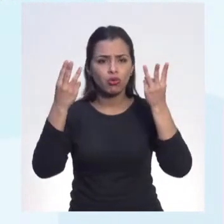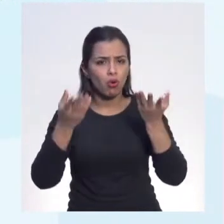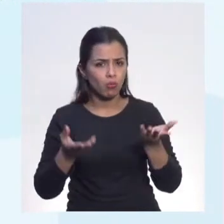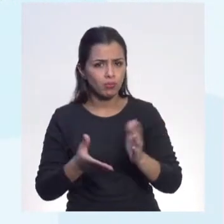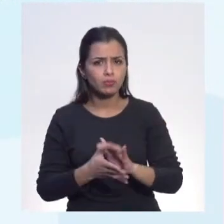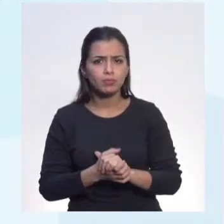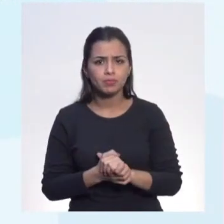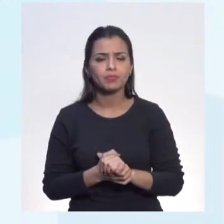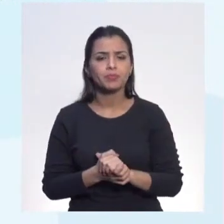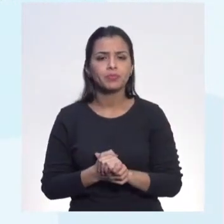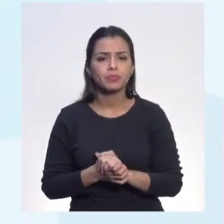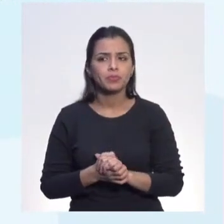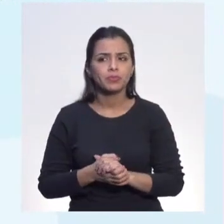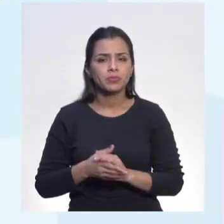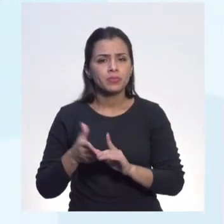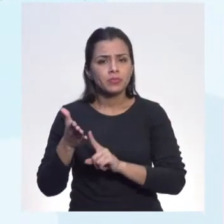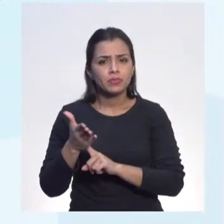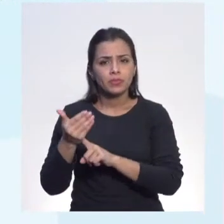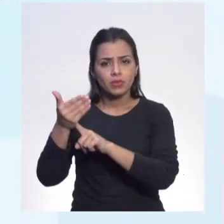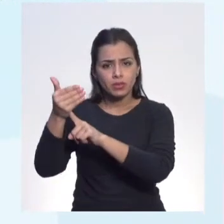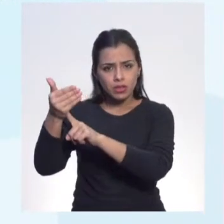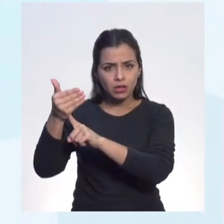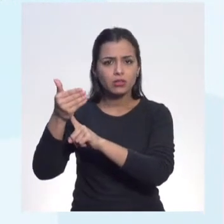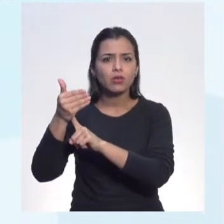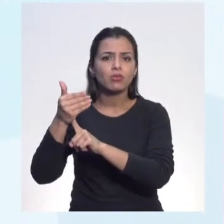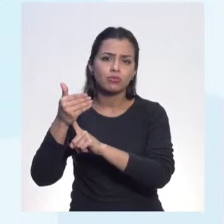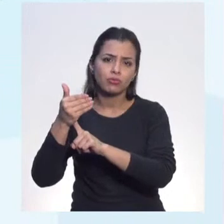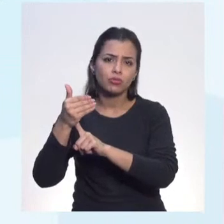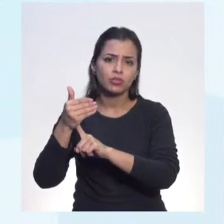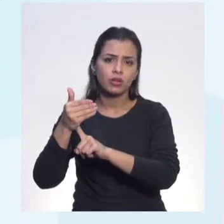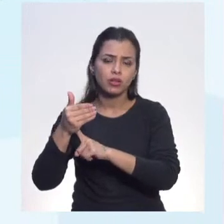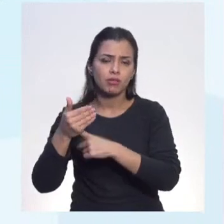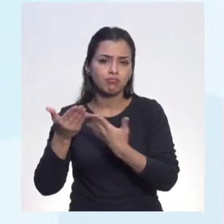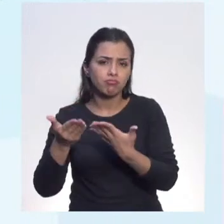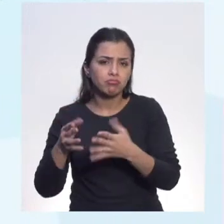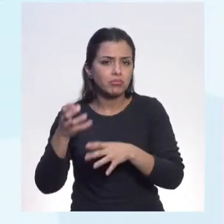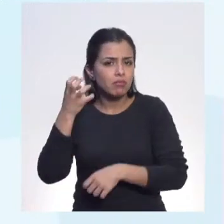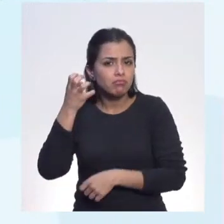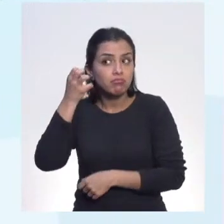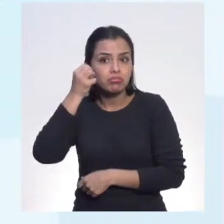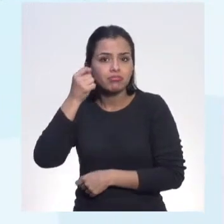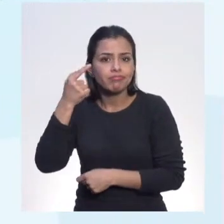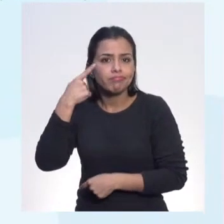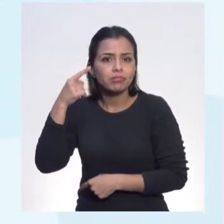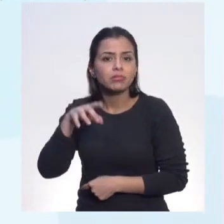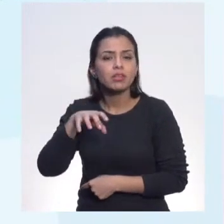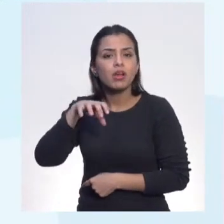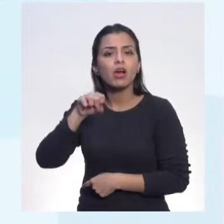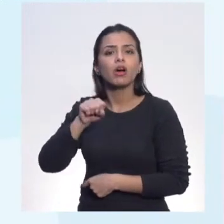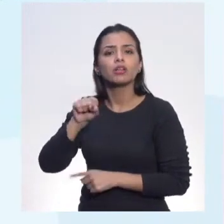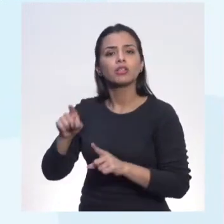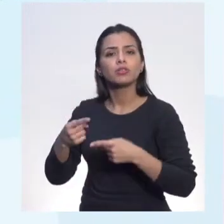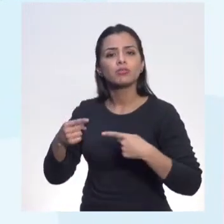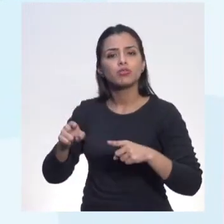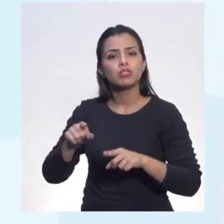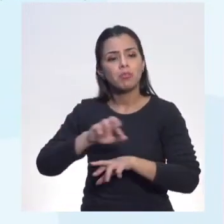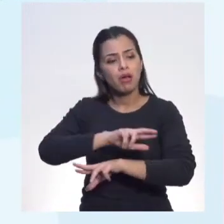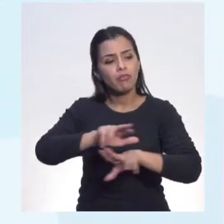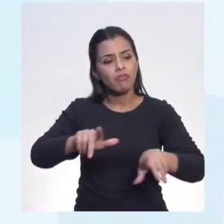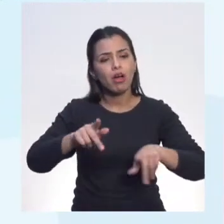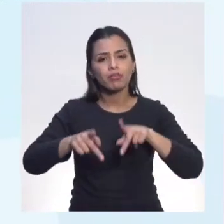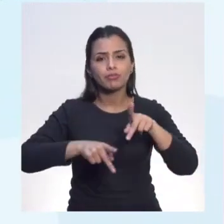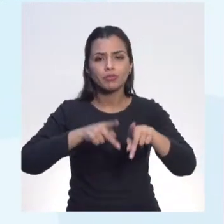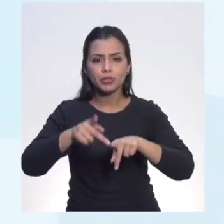tecnologia e das mídias digitais permite que existam tipos diferentes de DJs, que adotam estilos diferentes para atender a diferentes tipos de público.